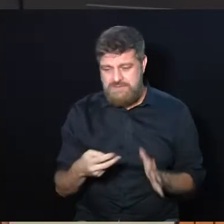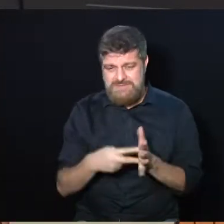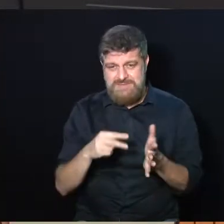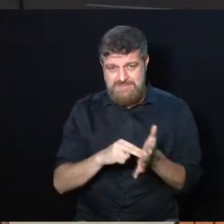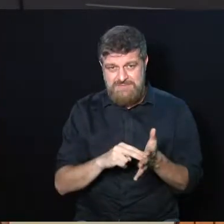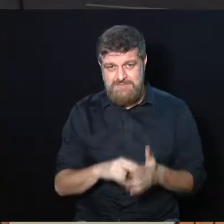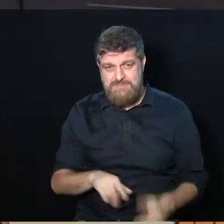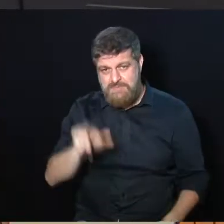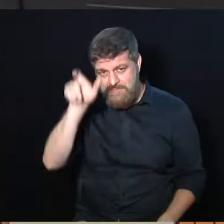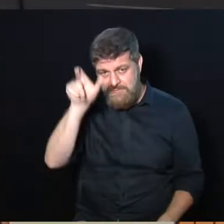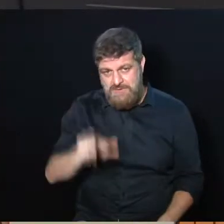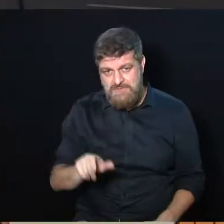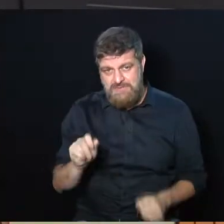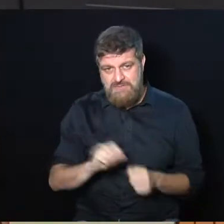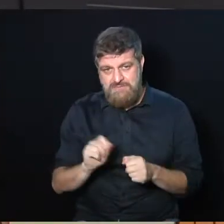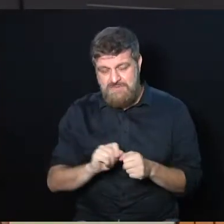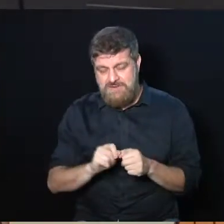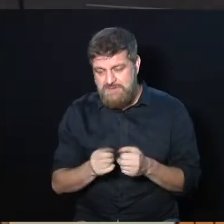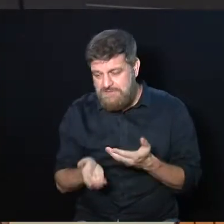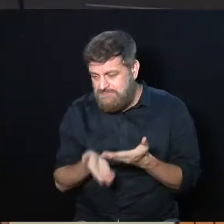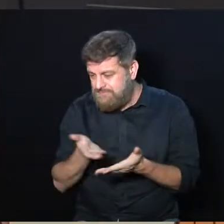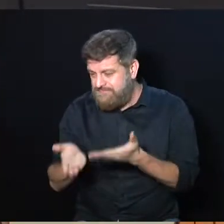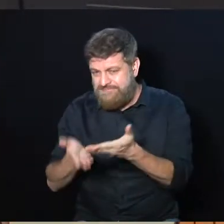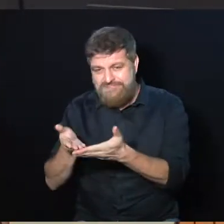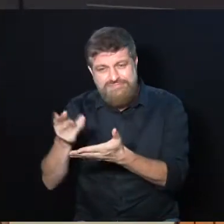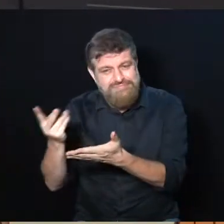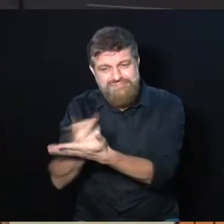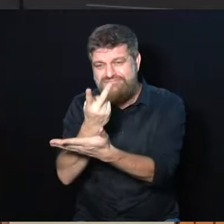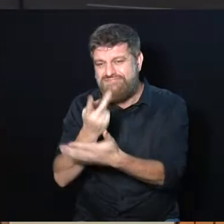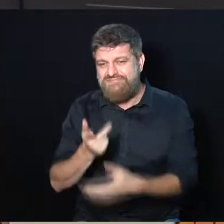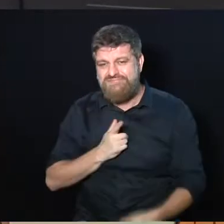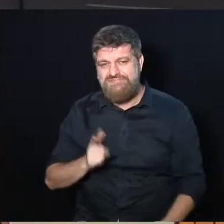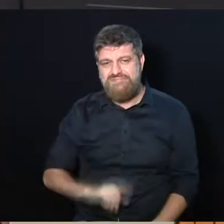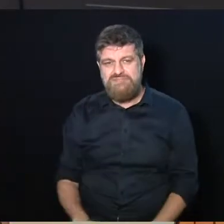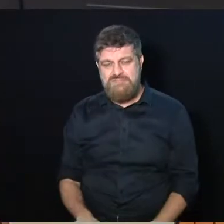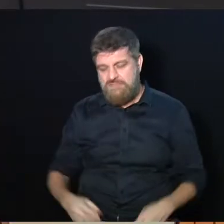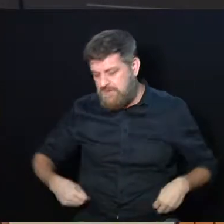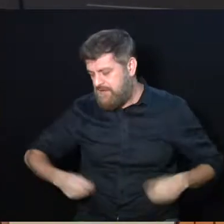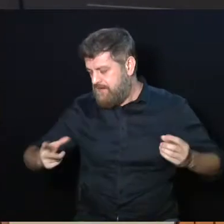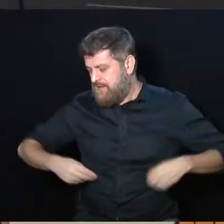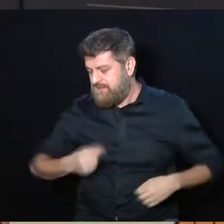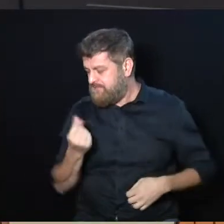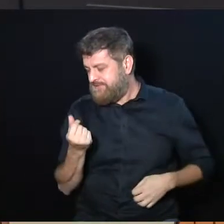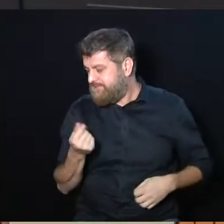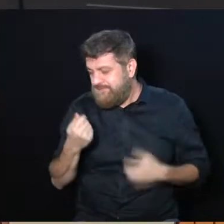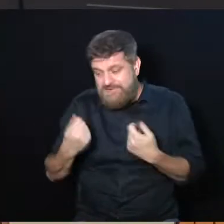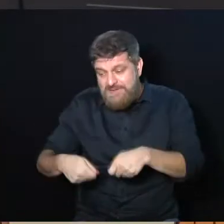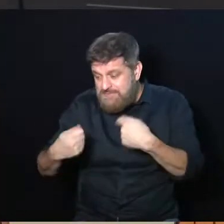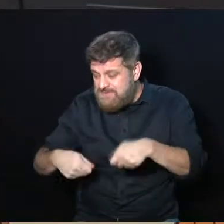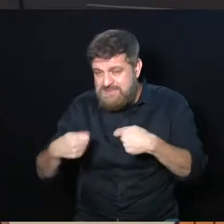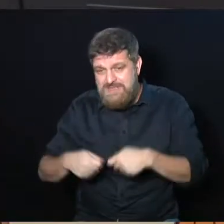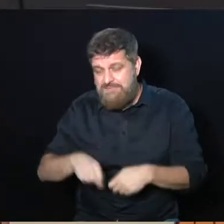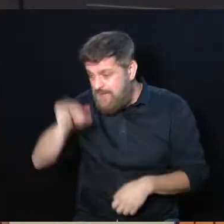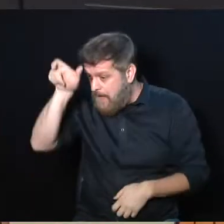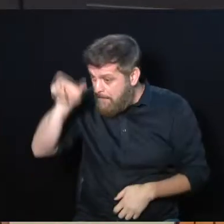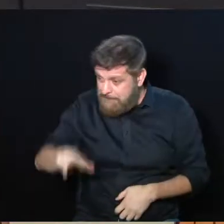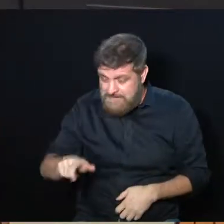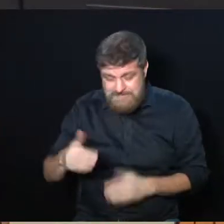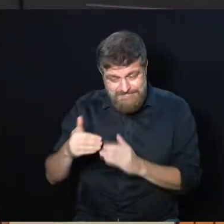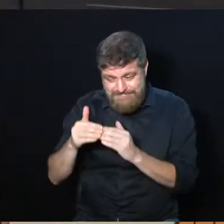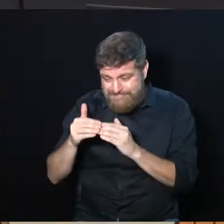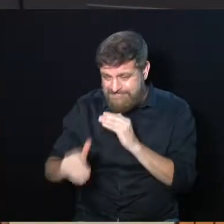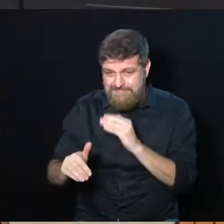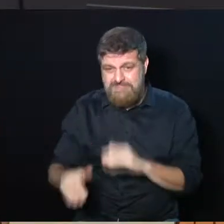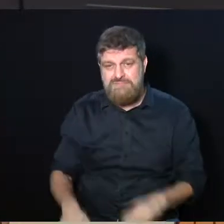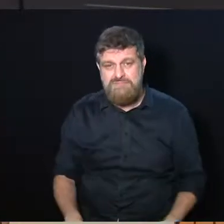comete vamos dizer, faz um tratamento que não precisava, faz um gasto que não precisava e submete o paciente a um tratamento que ele não precisava. Isso eu